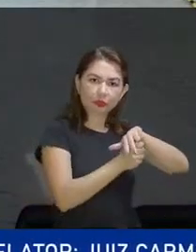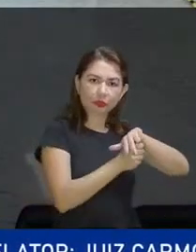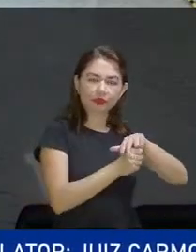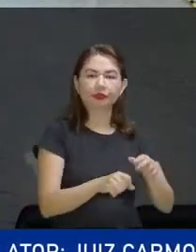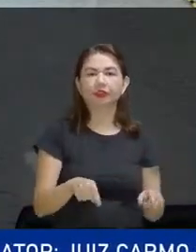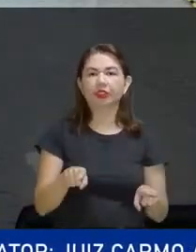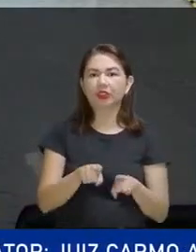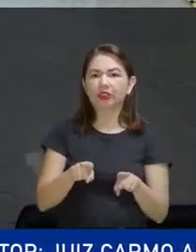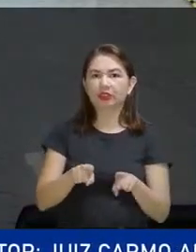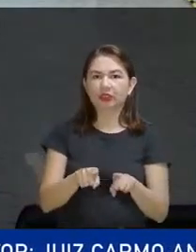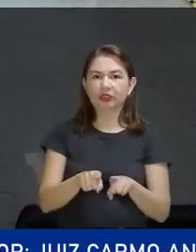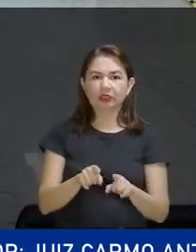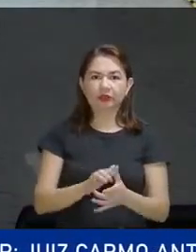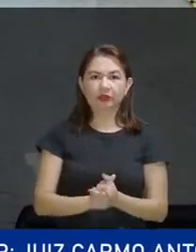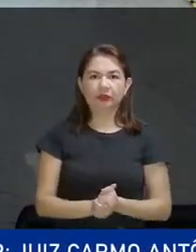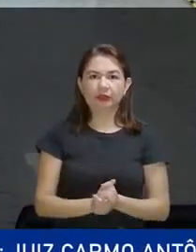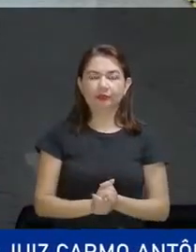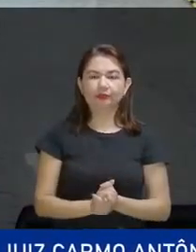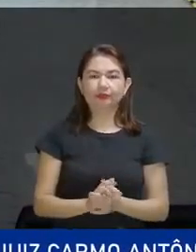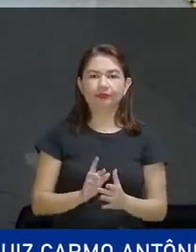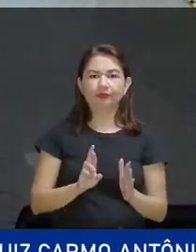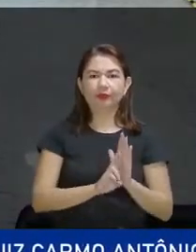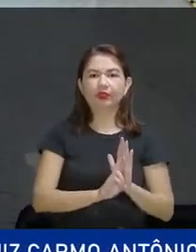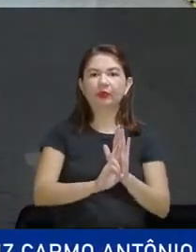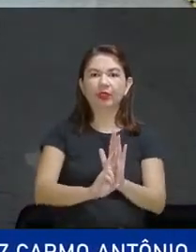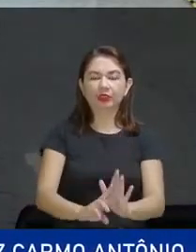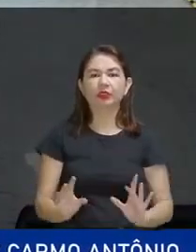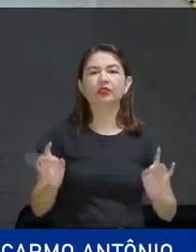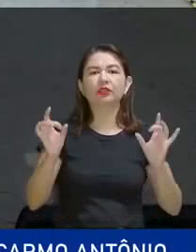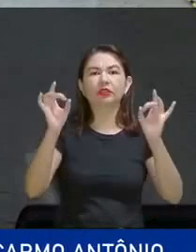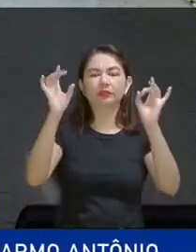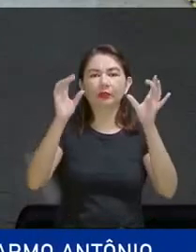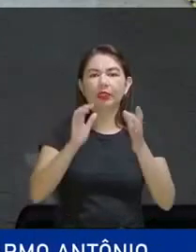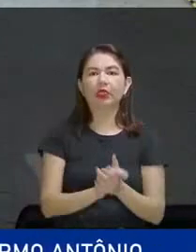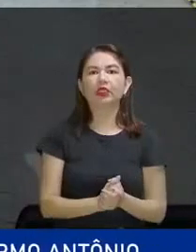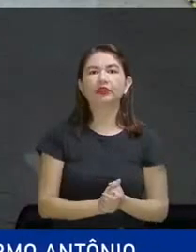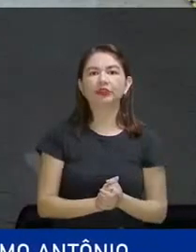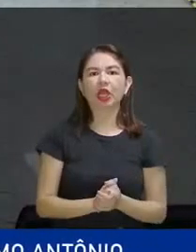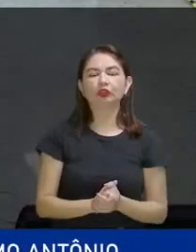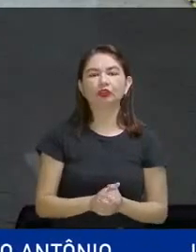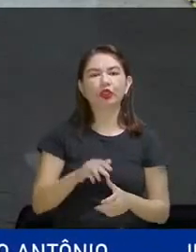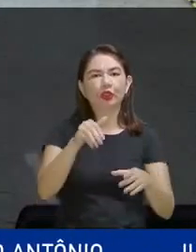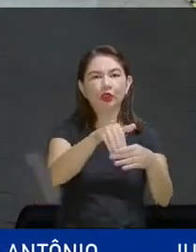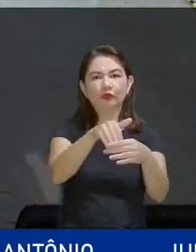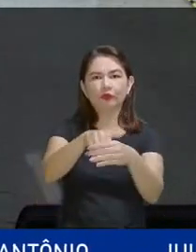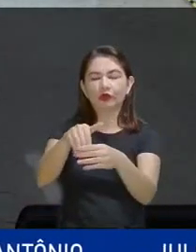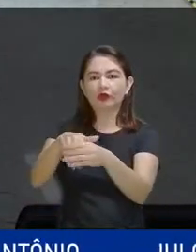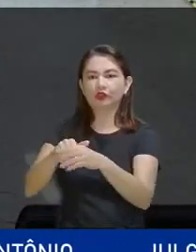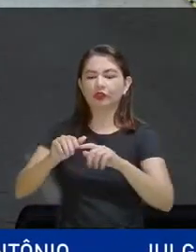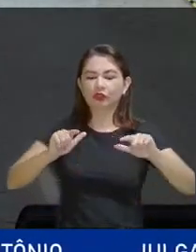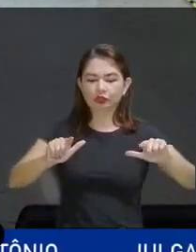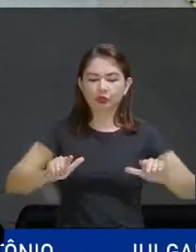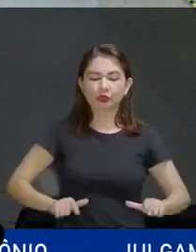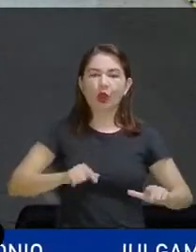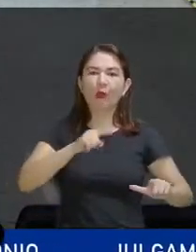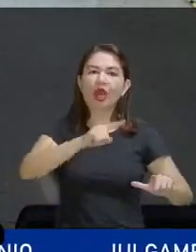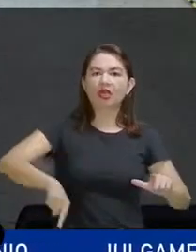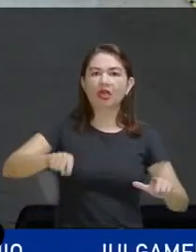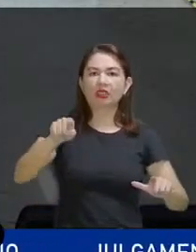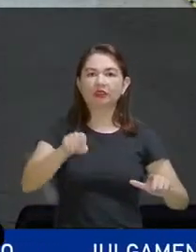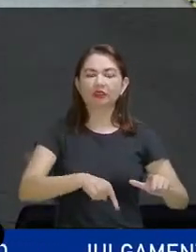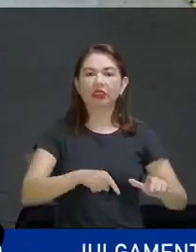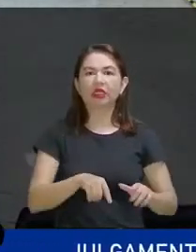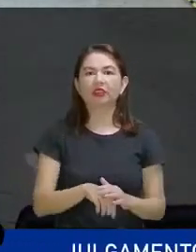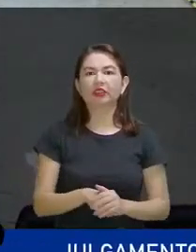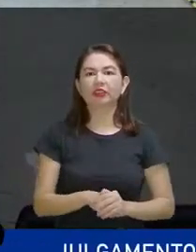procedência parcial dos pedidos de representação especial por captação ilícita de sufrágio para cassar o diploma e, em consequência,